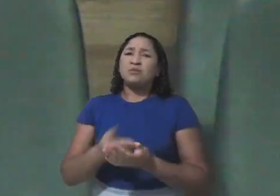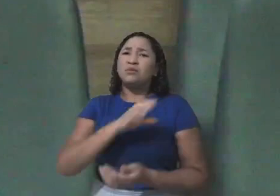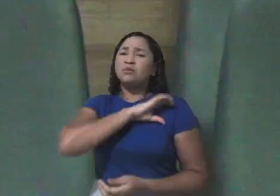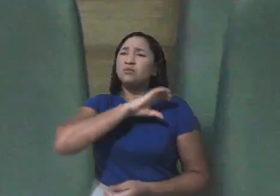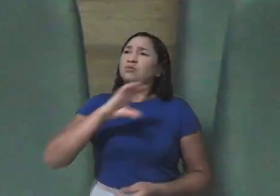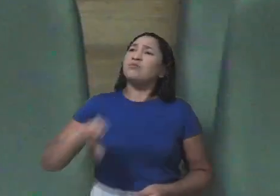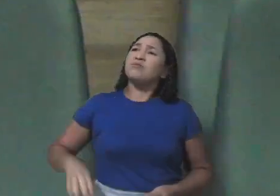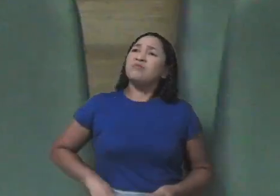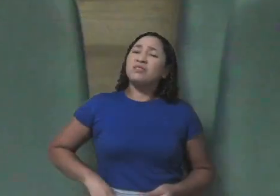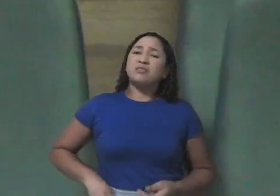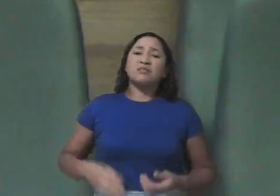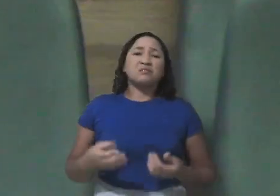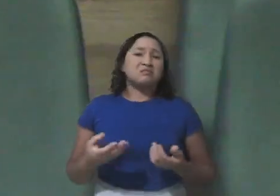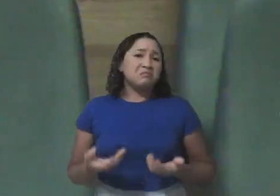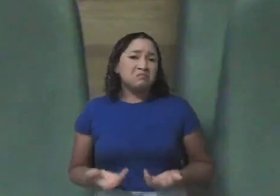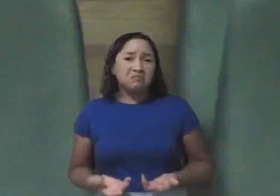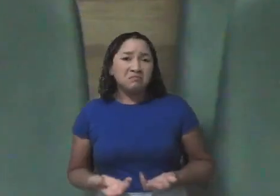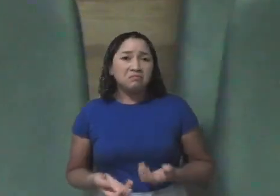matéria chamada